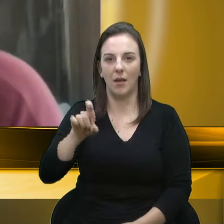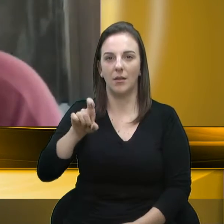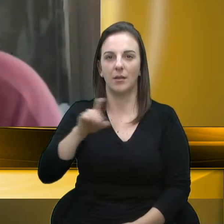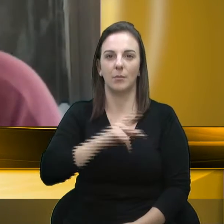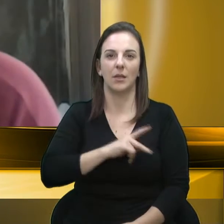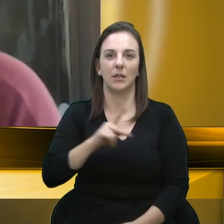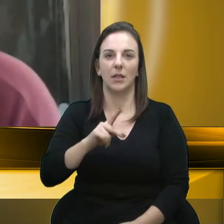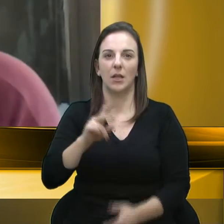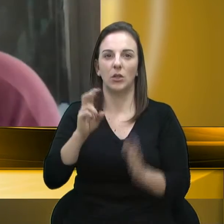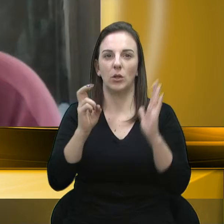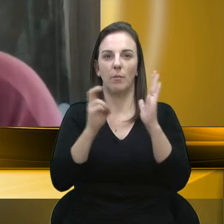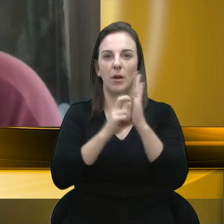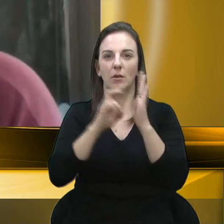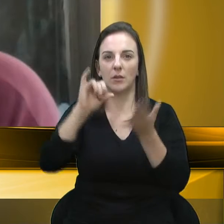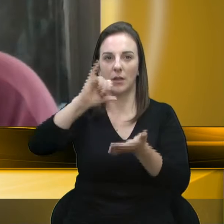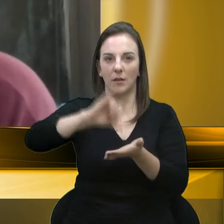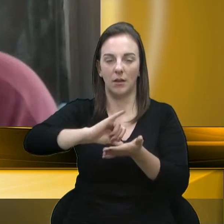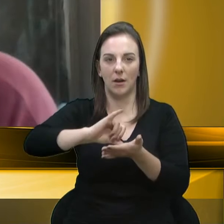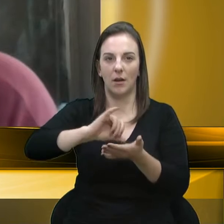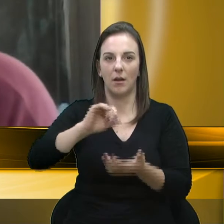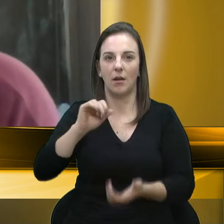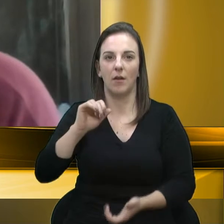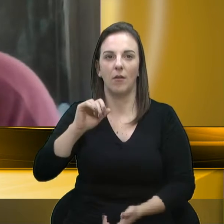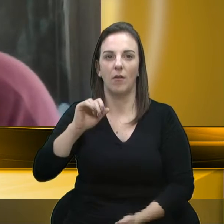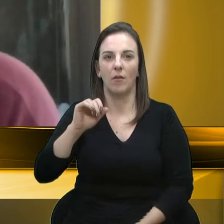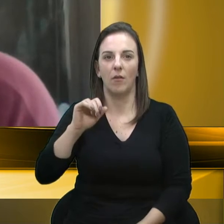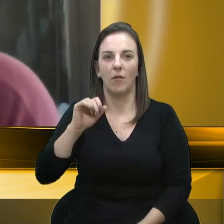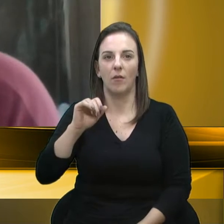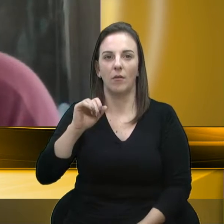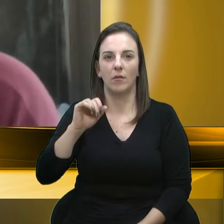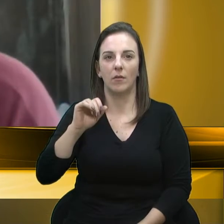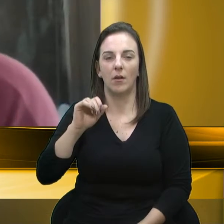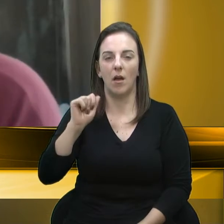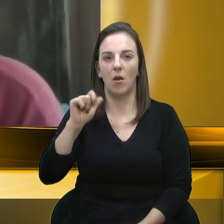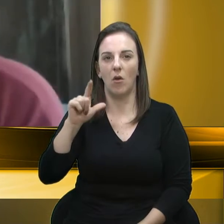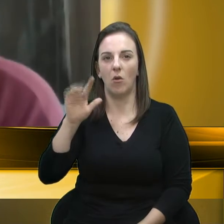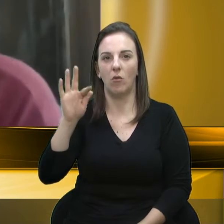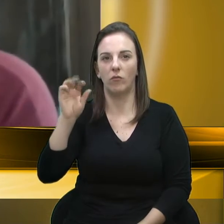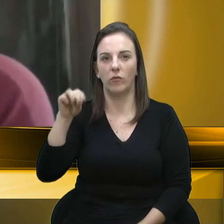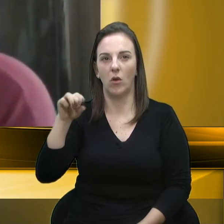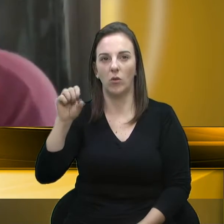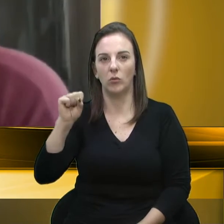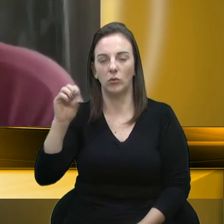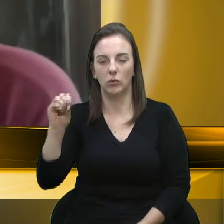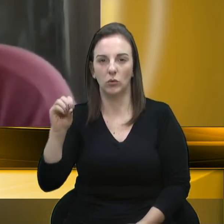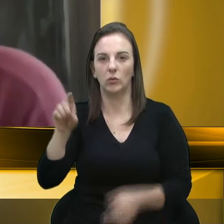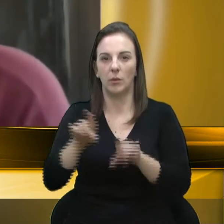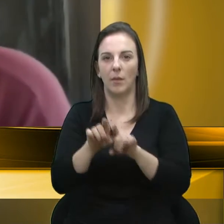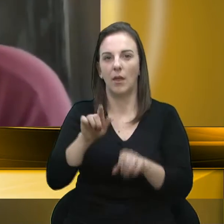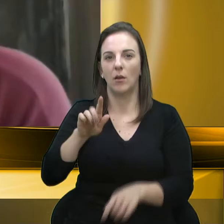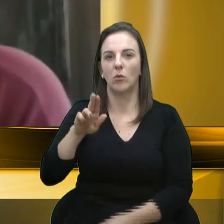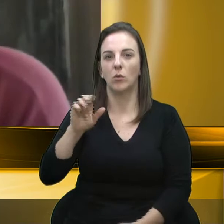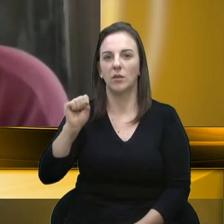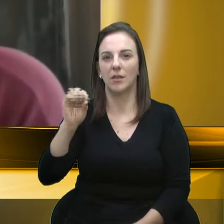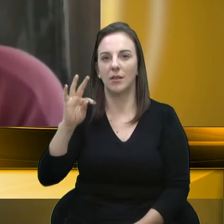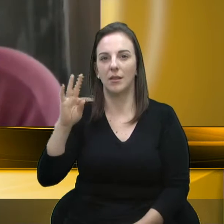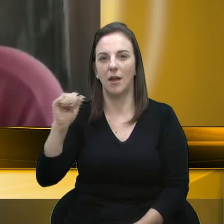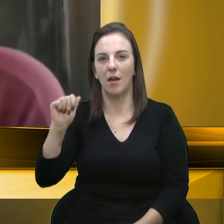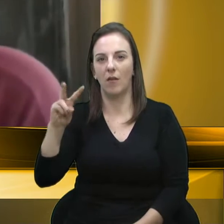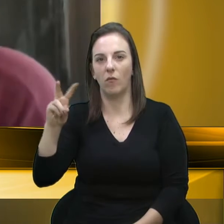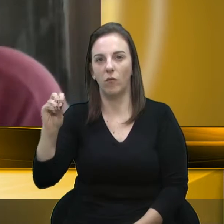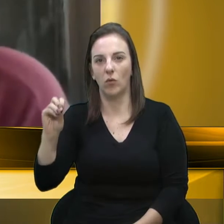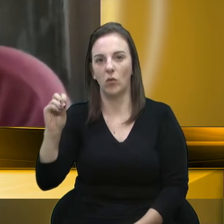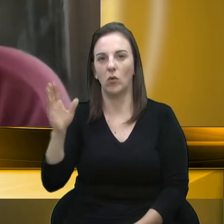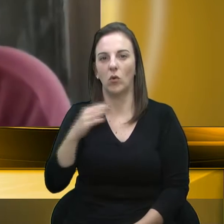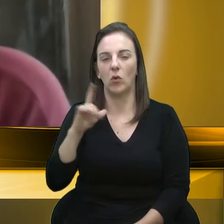Fraga, Afonso Pastore, Gustavo Loyola, entre outros, né? Tem vários, e alguns